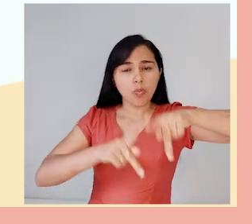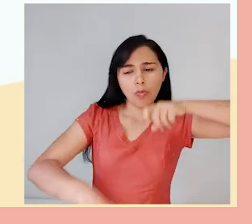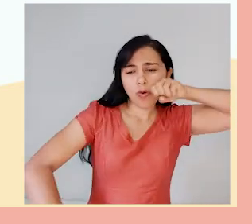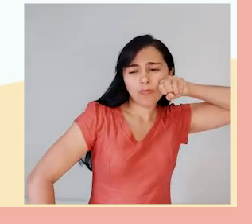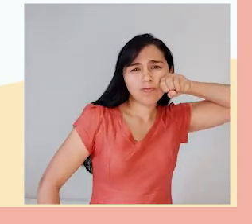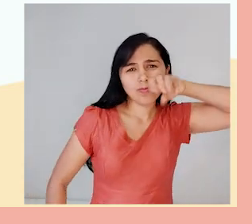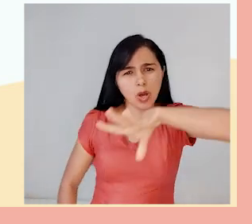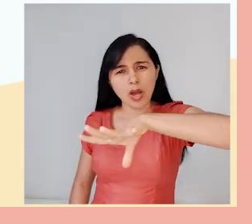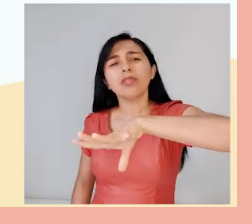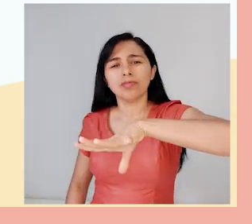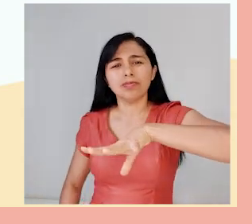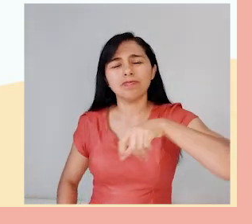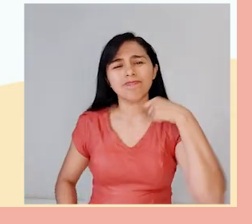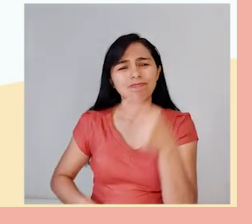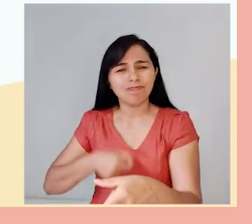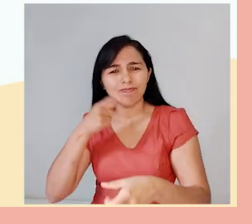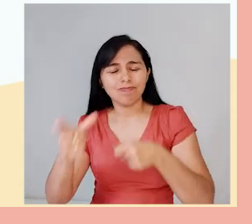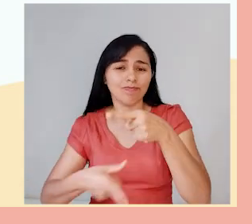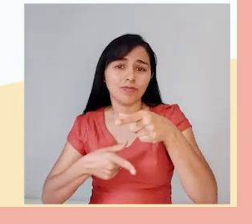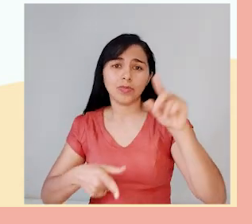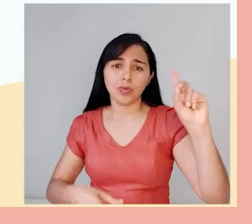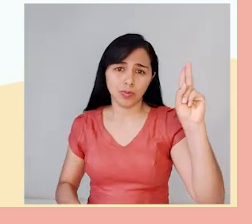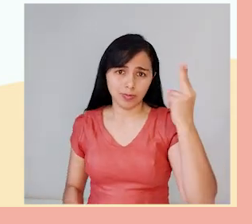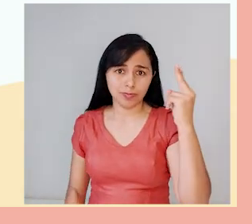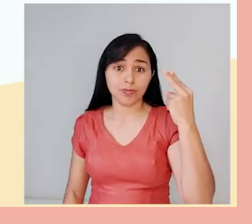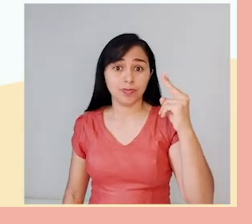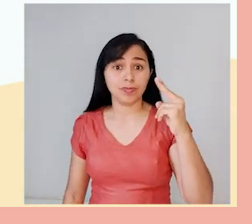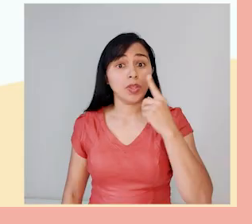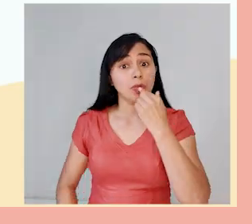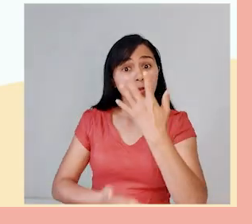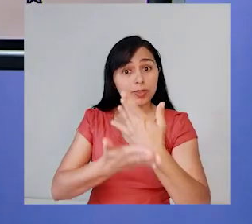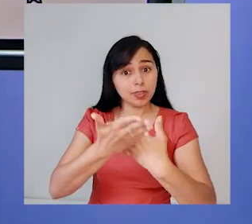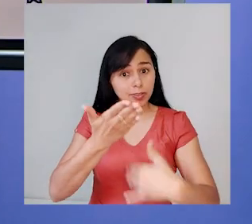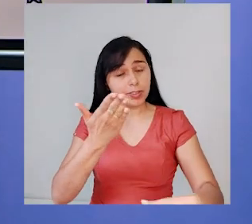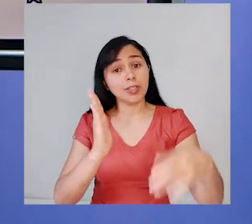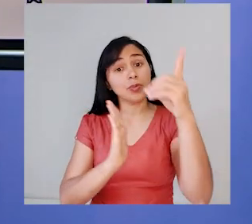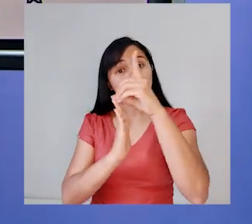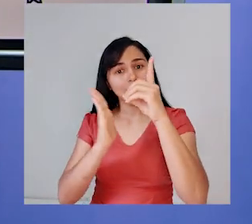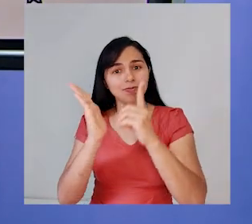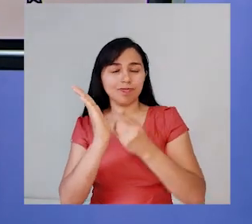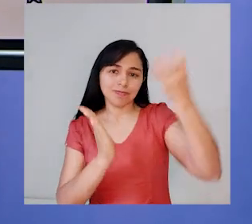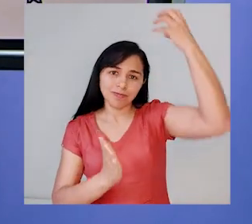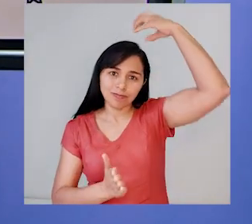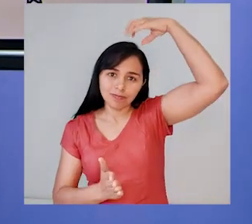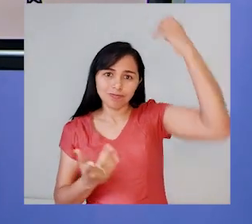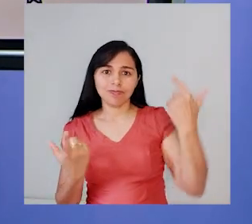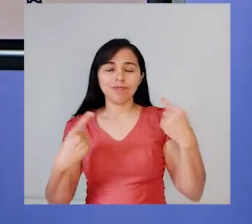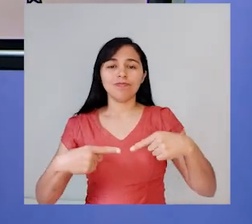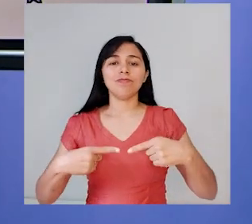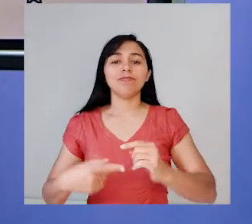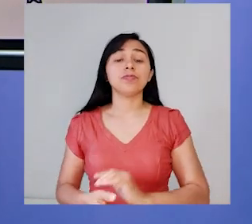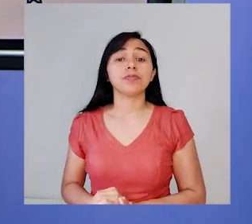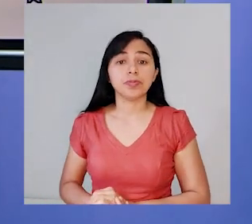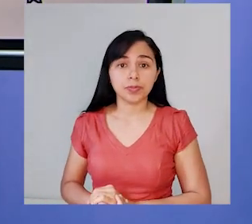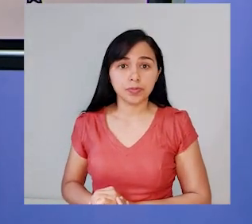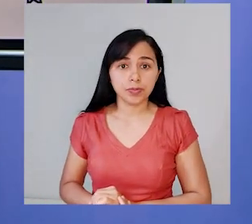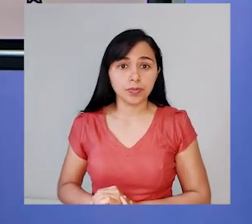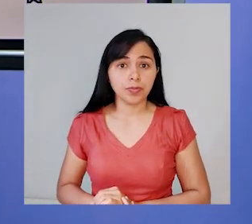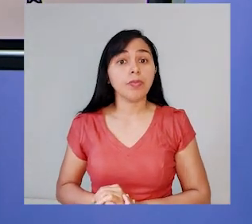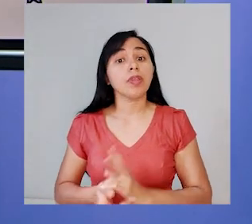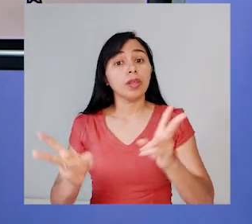Uruguai e no seu sangue dos decretos reais levou a afronta. Neste caso aqui temos uma história